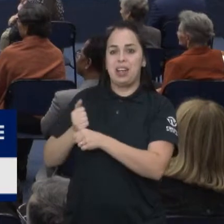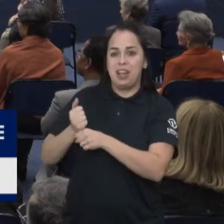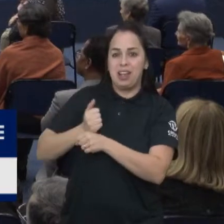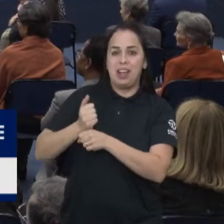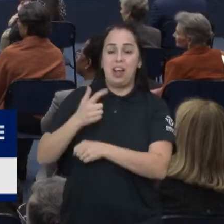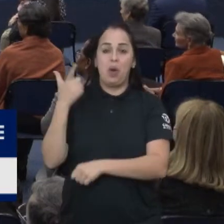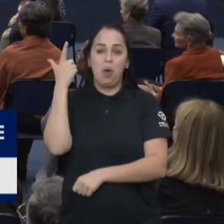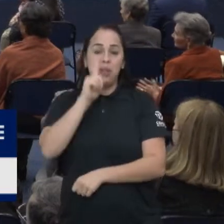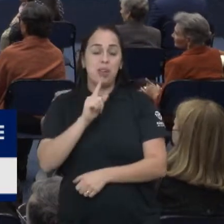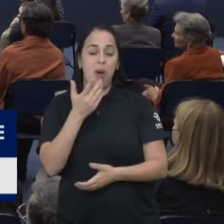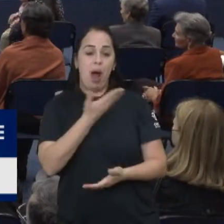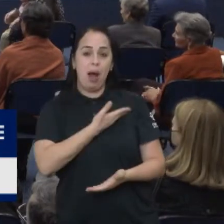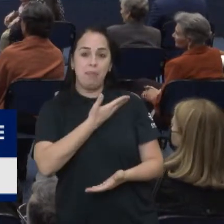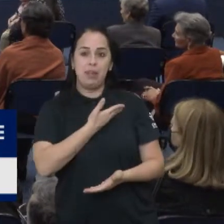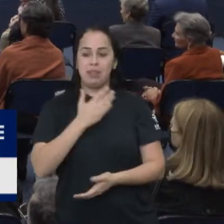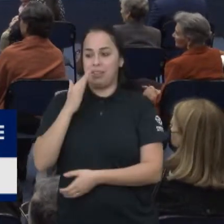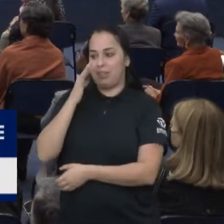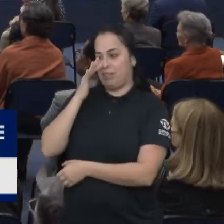e admiradores.